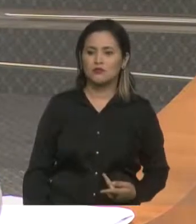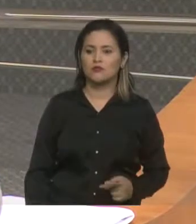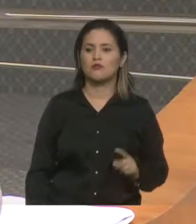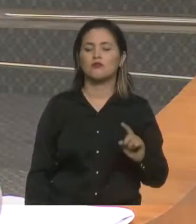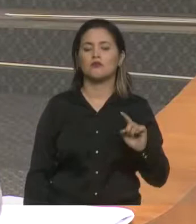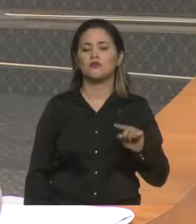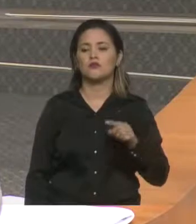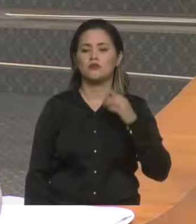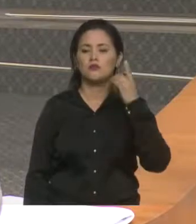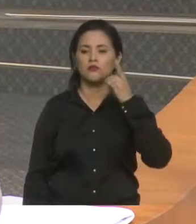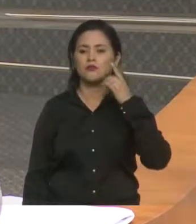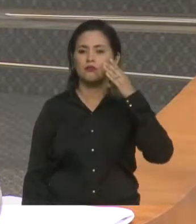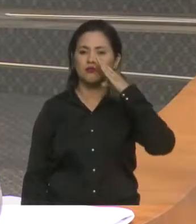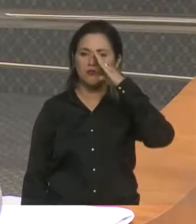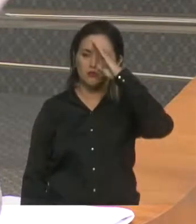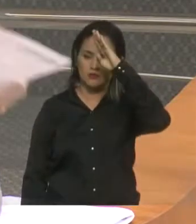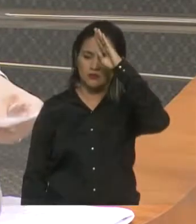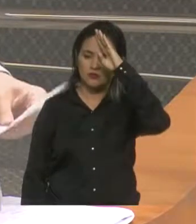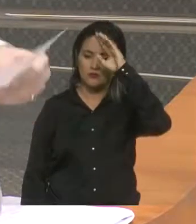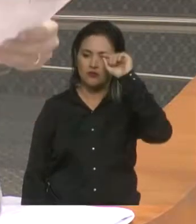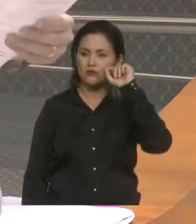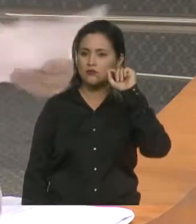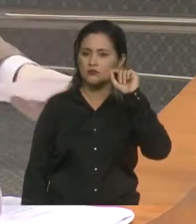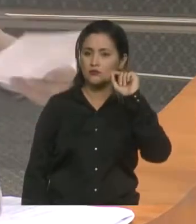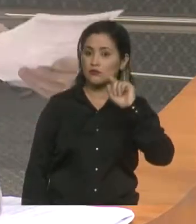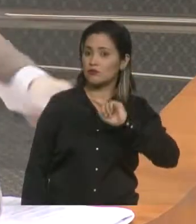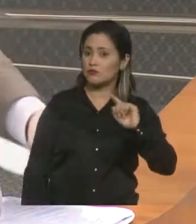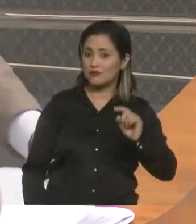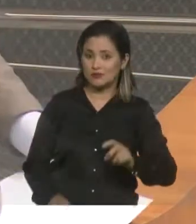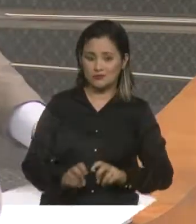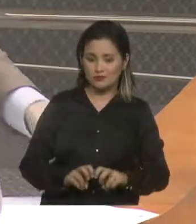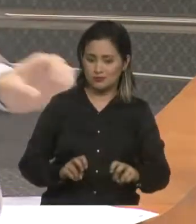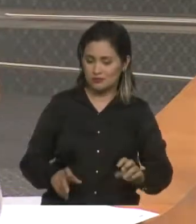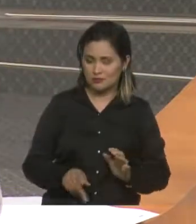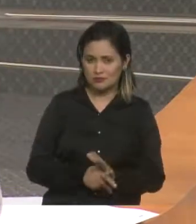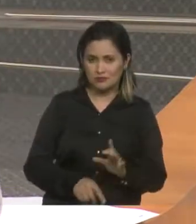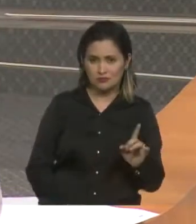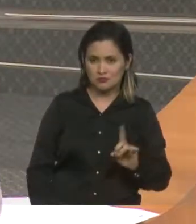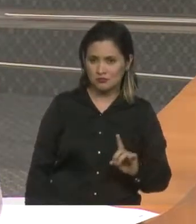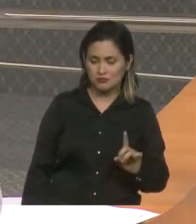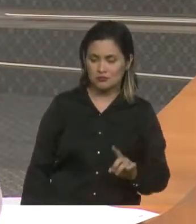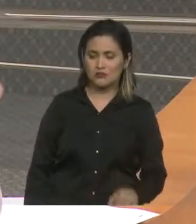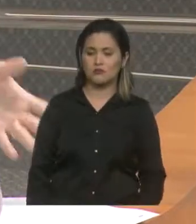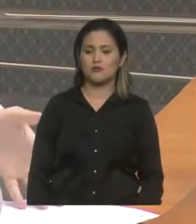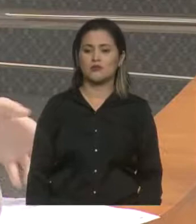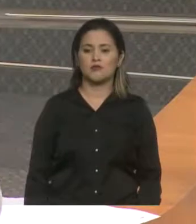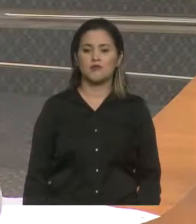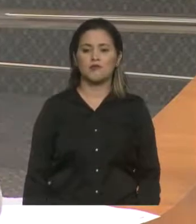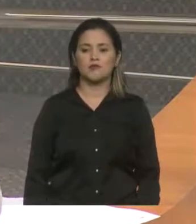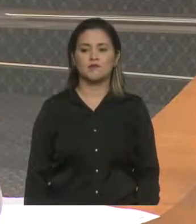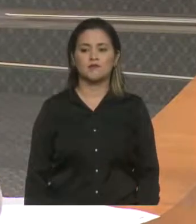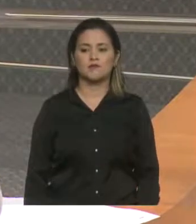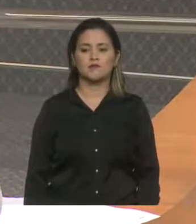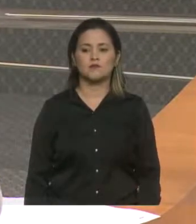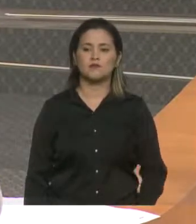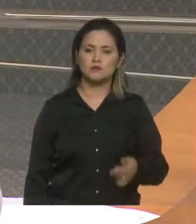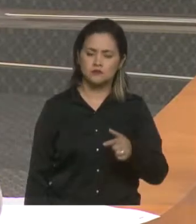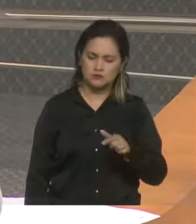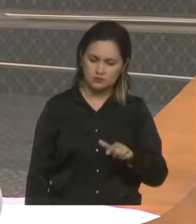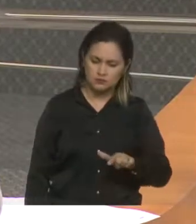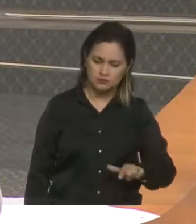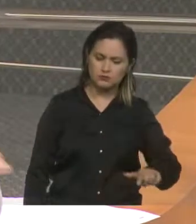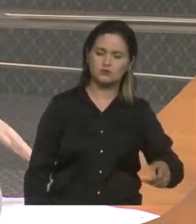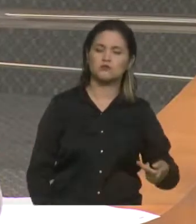o deputado Eduardo Braide, que nem da mesa diretora era. Então, continuou errado aqui, com mais